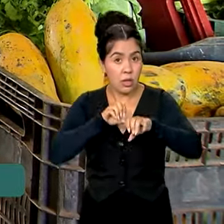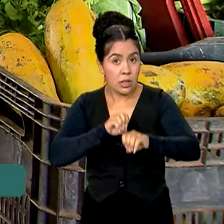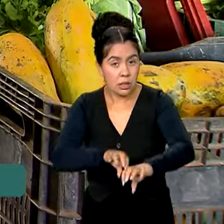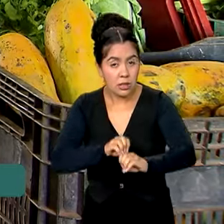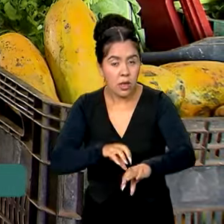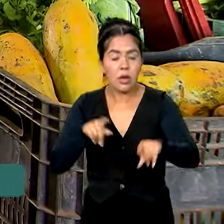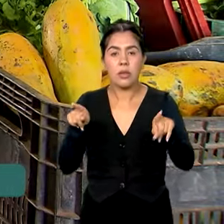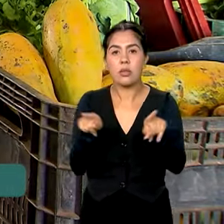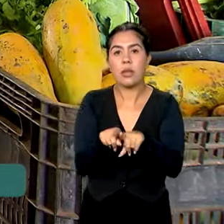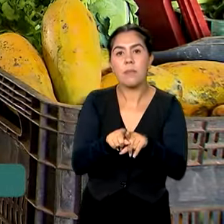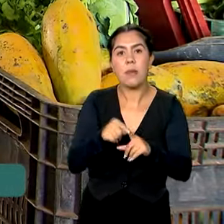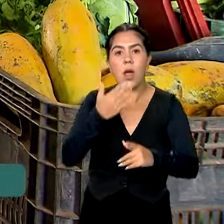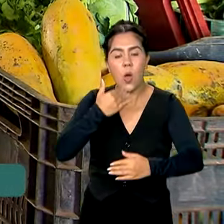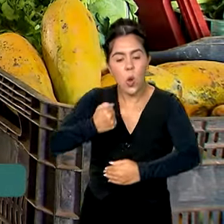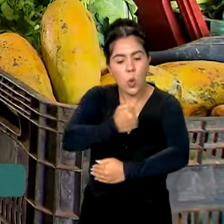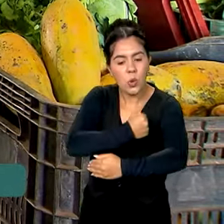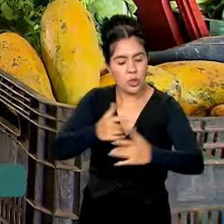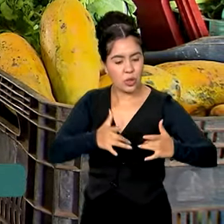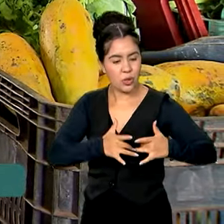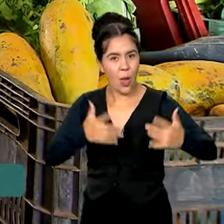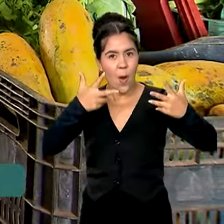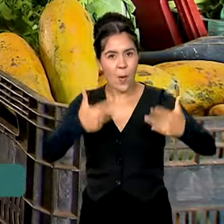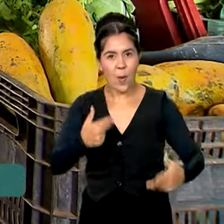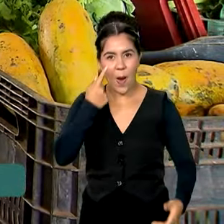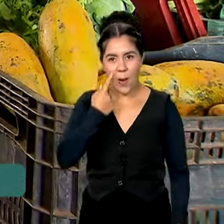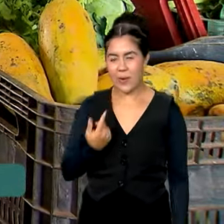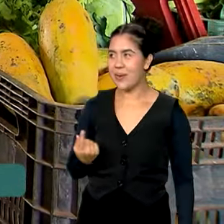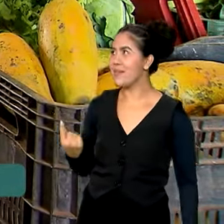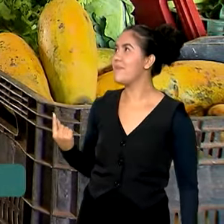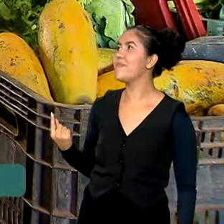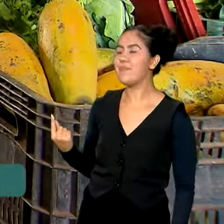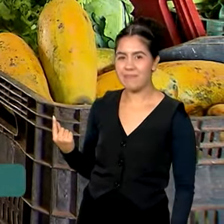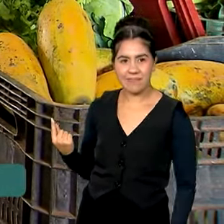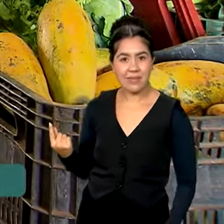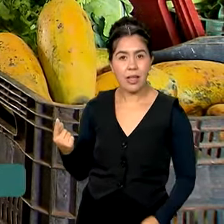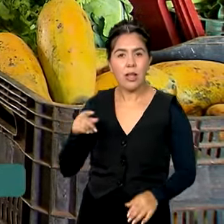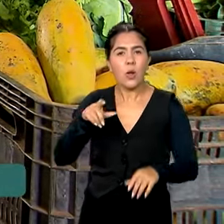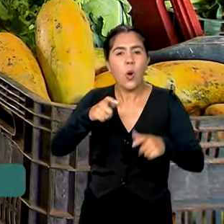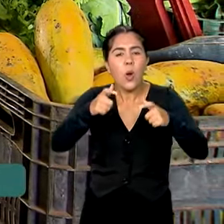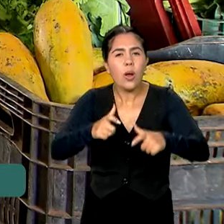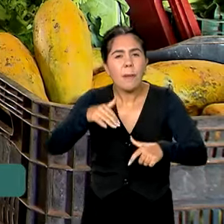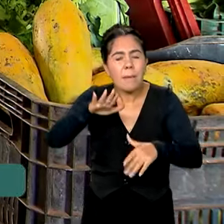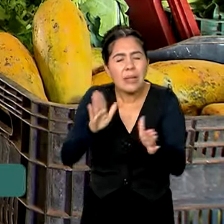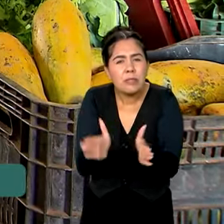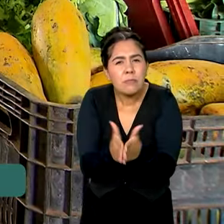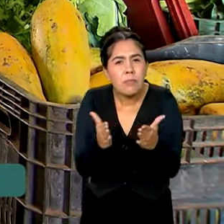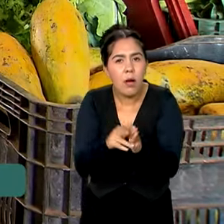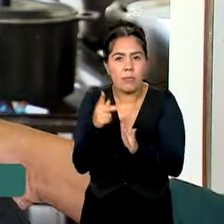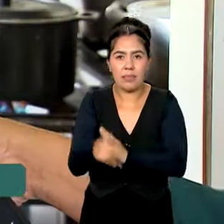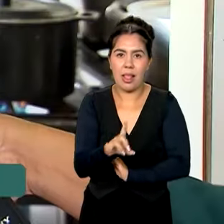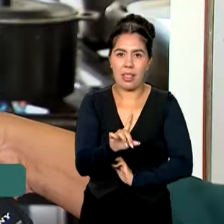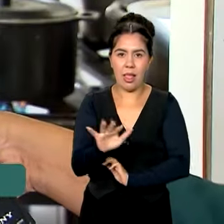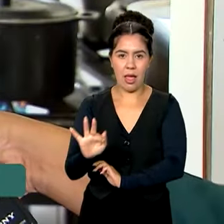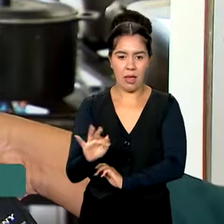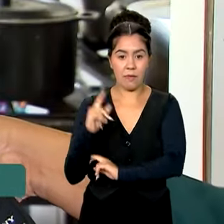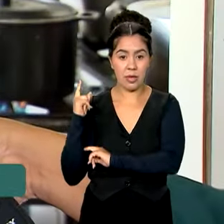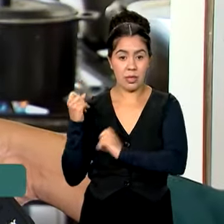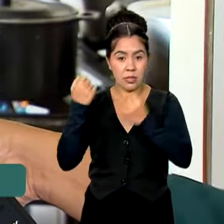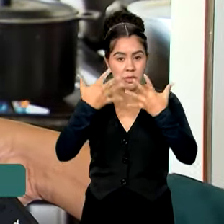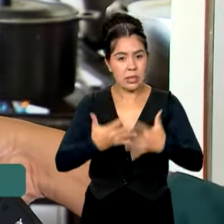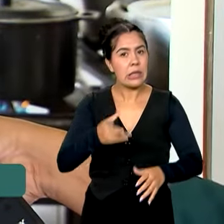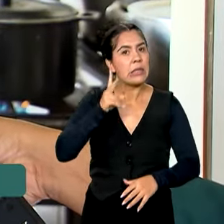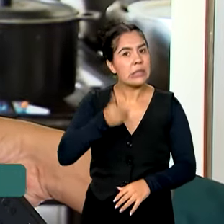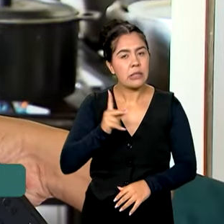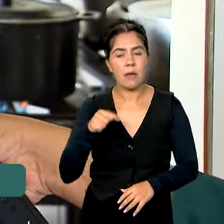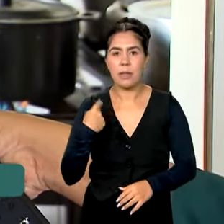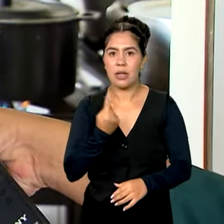e cozinhas solidárias como essa aqui, numa das regiões mais pobres do Distrito Federal. Nós recebemos direto